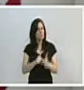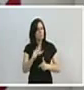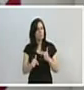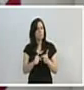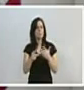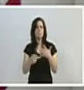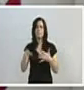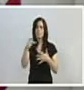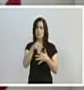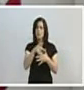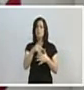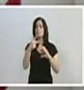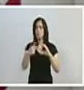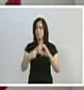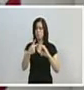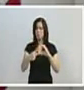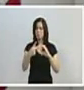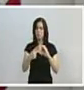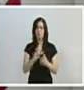muitas prioridades nesta casa.